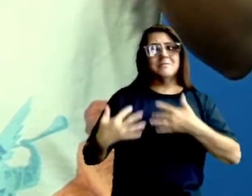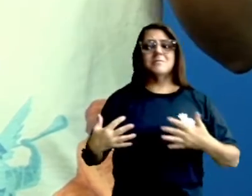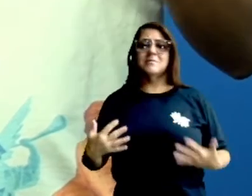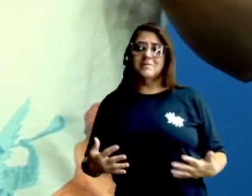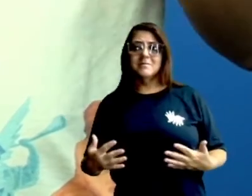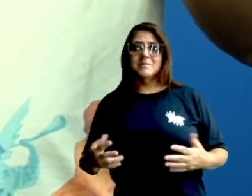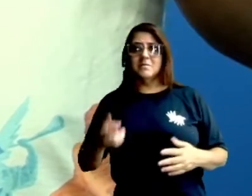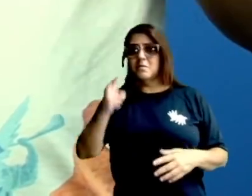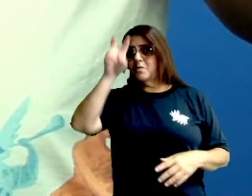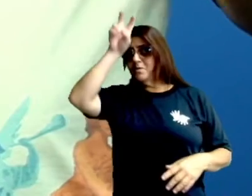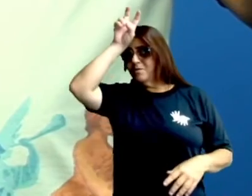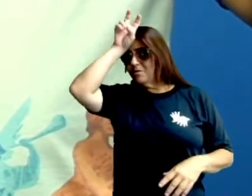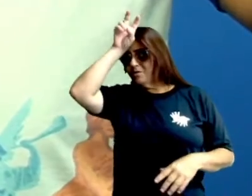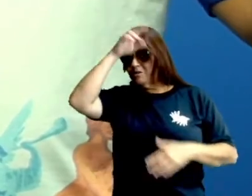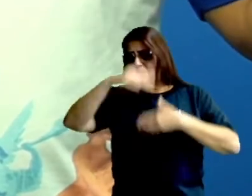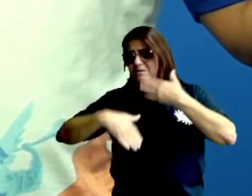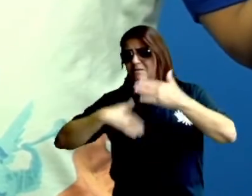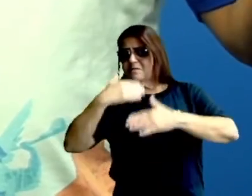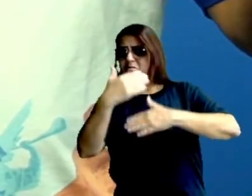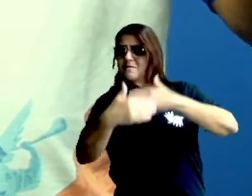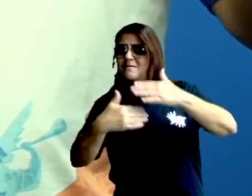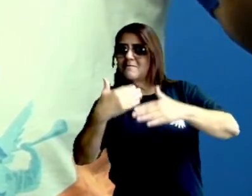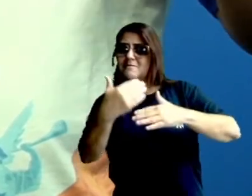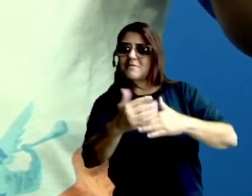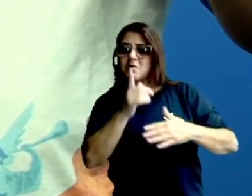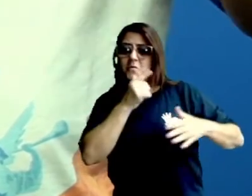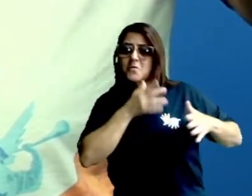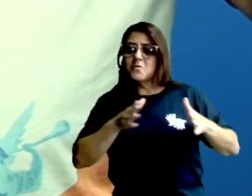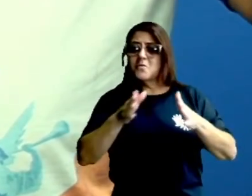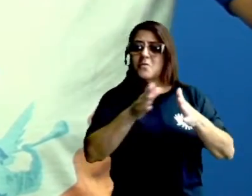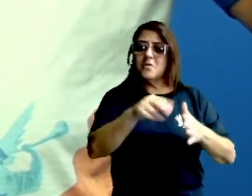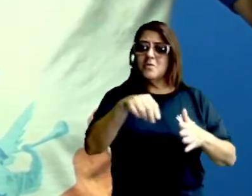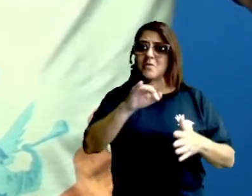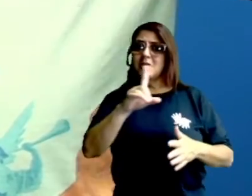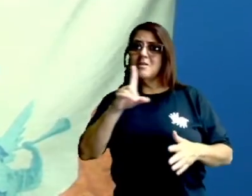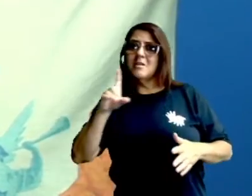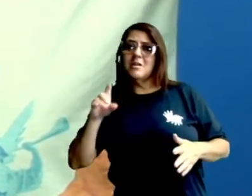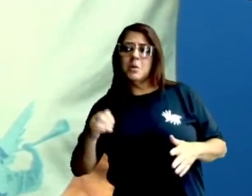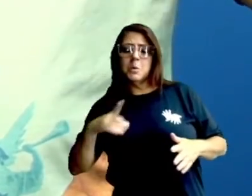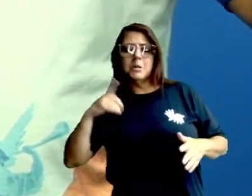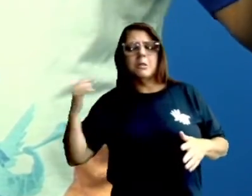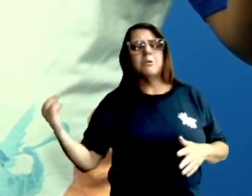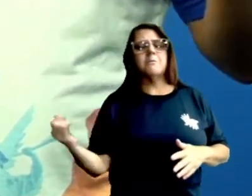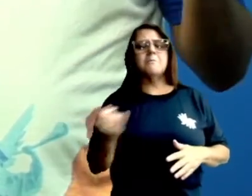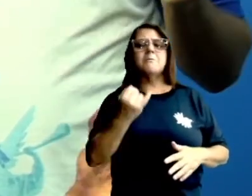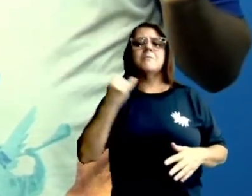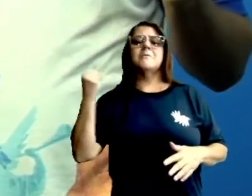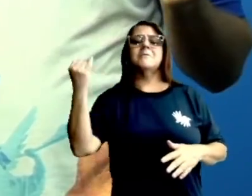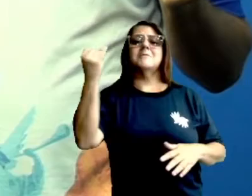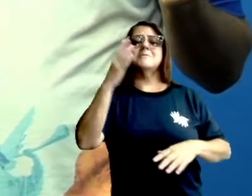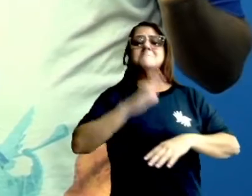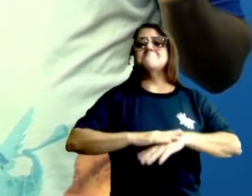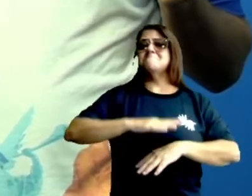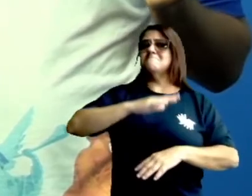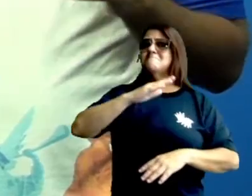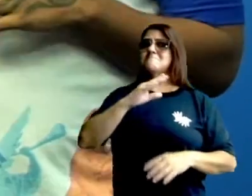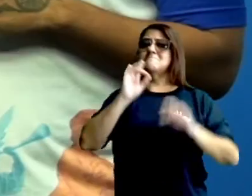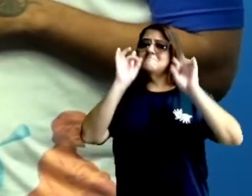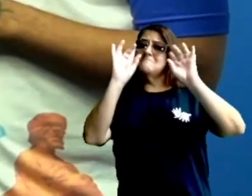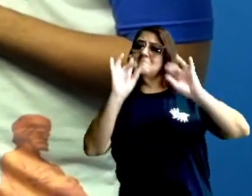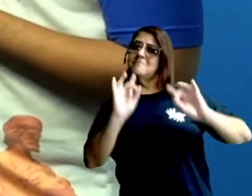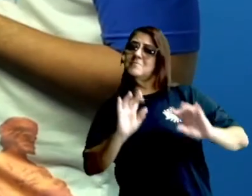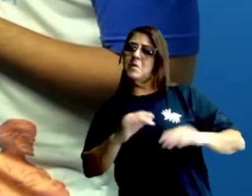para que o Egito ele pudesse desenvolver o Rio Nilo tem uma relevância o importante é muito grande nesse desenvolvimento